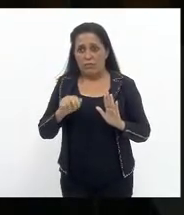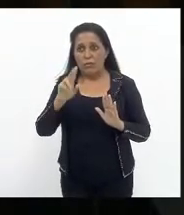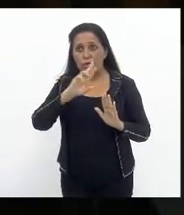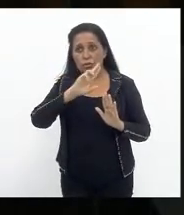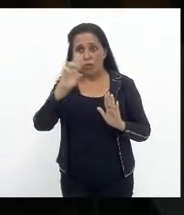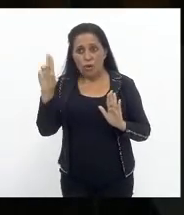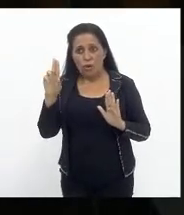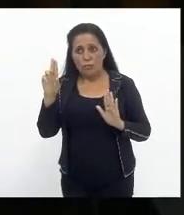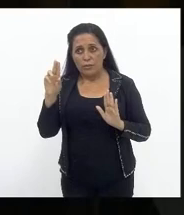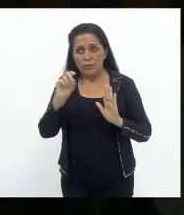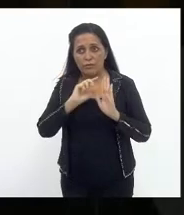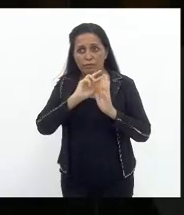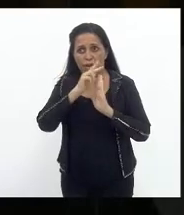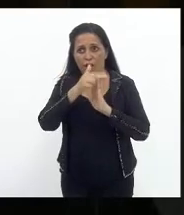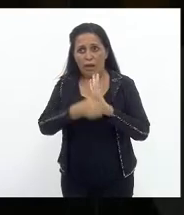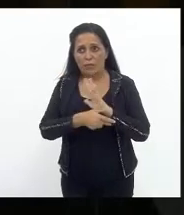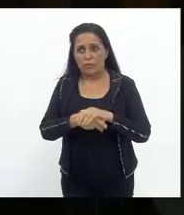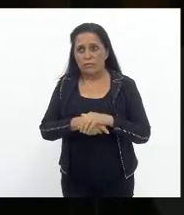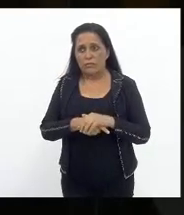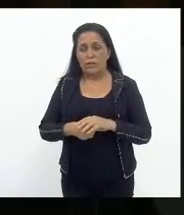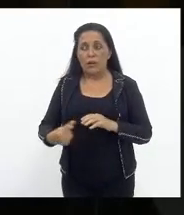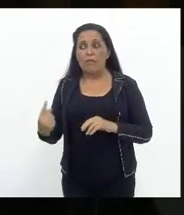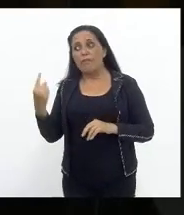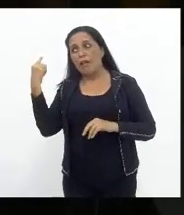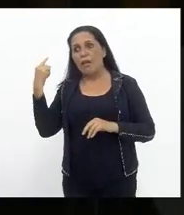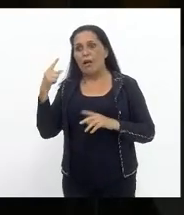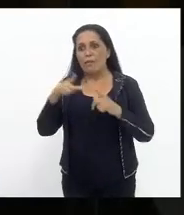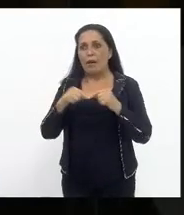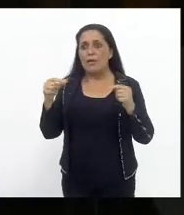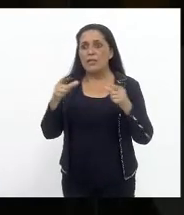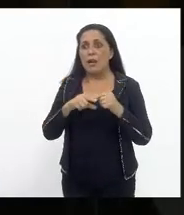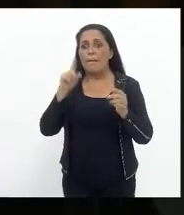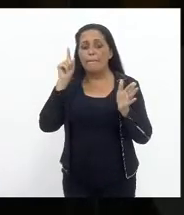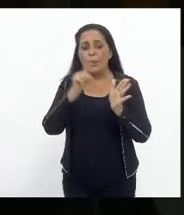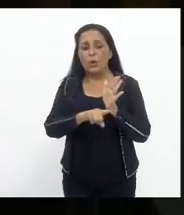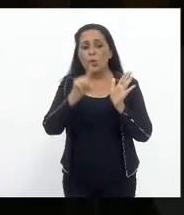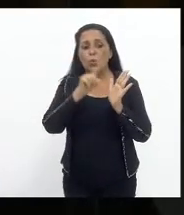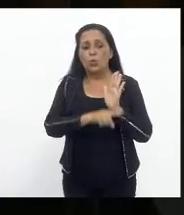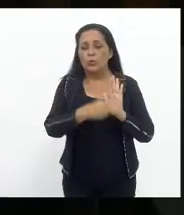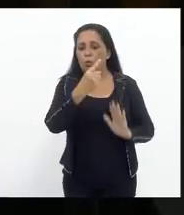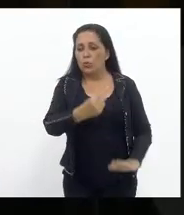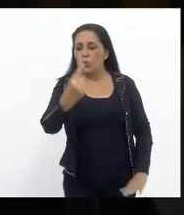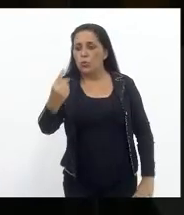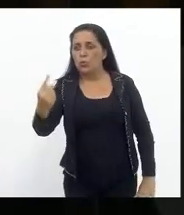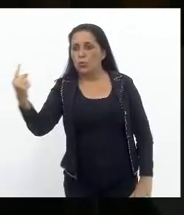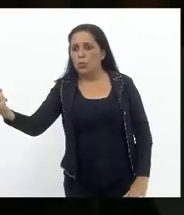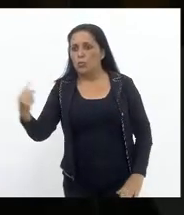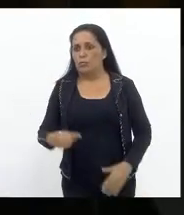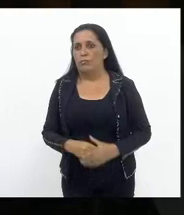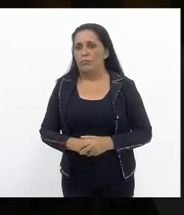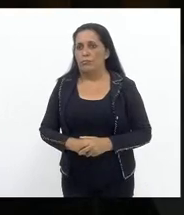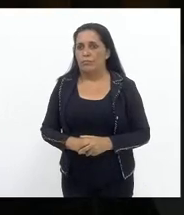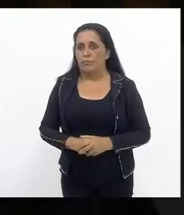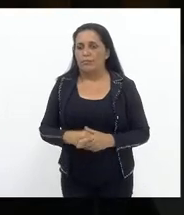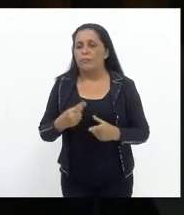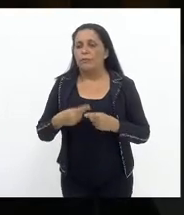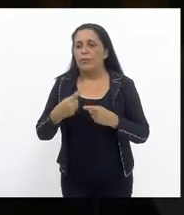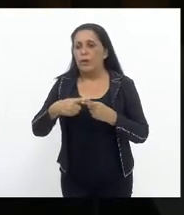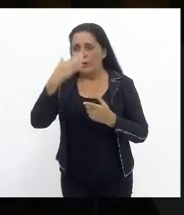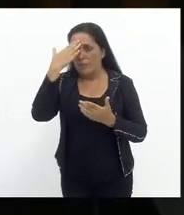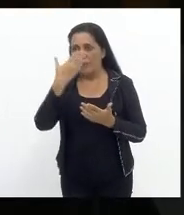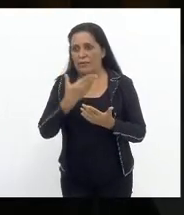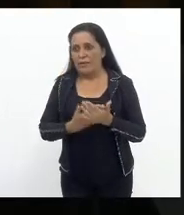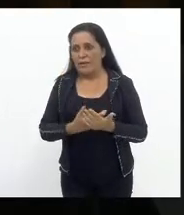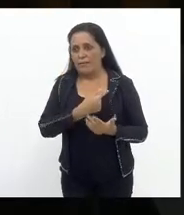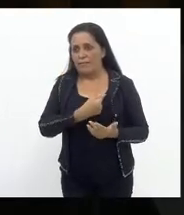nomes que eu citei? Vai lá em Brasília e pergunta um por um. Porque eu creio,